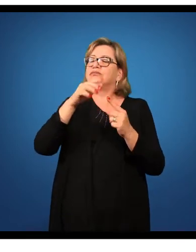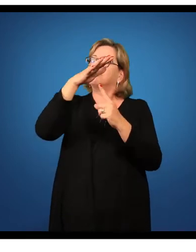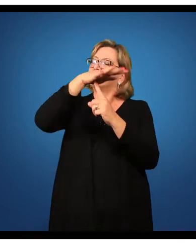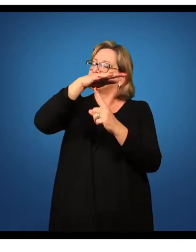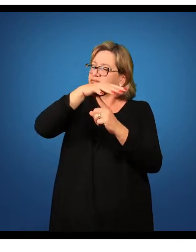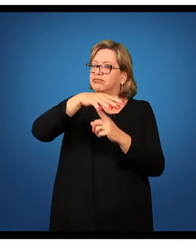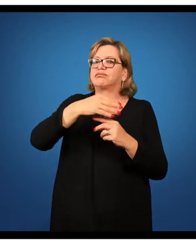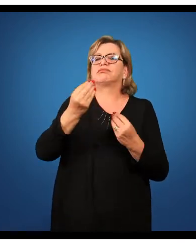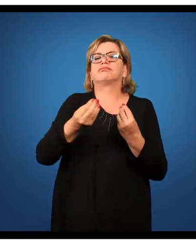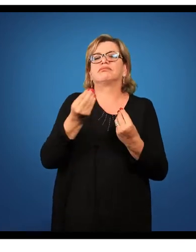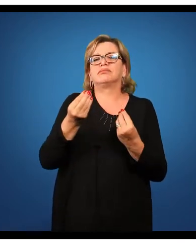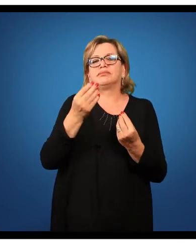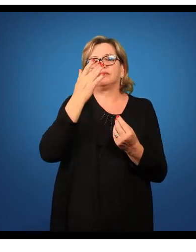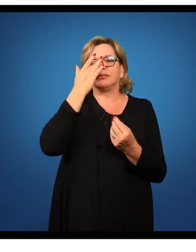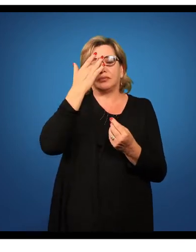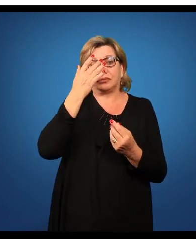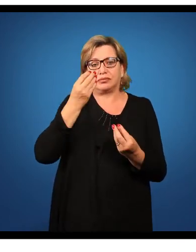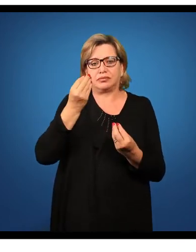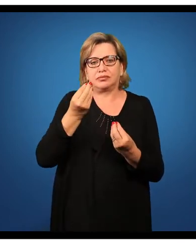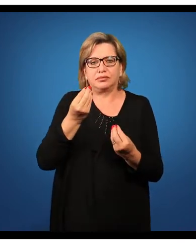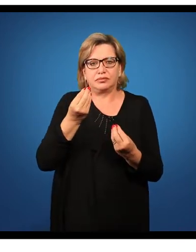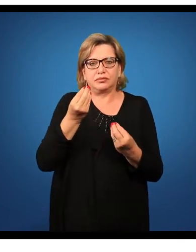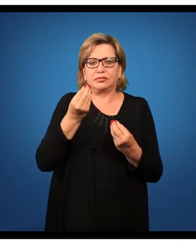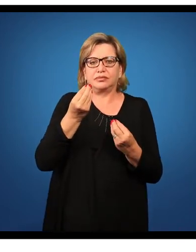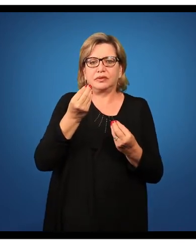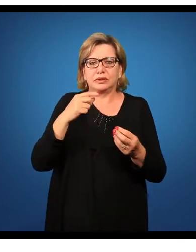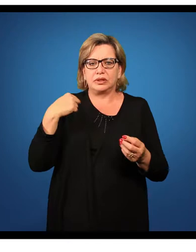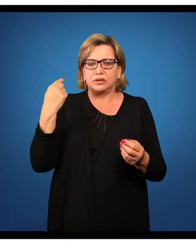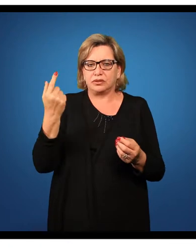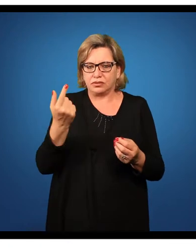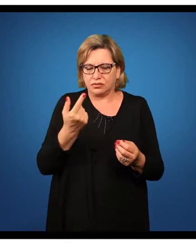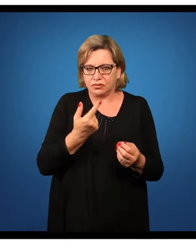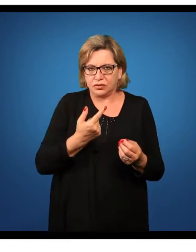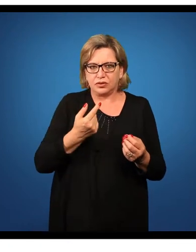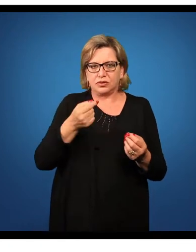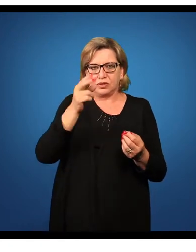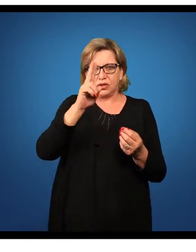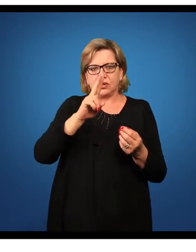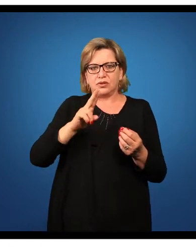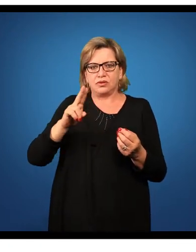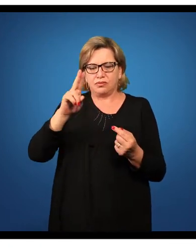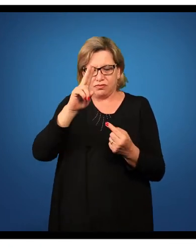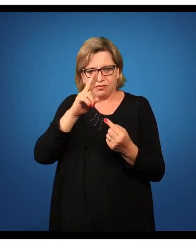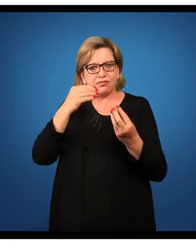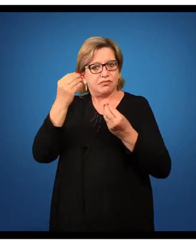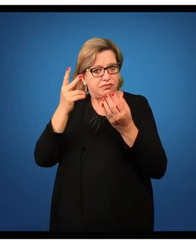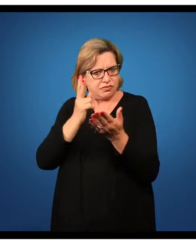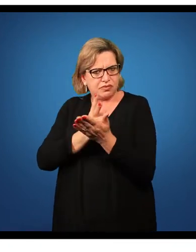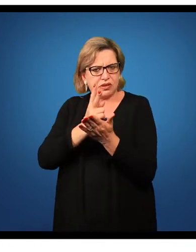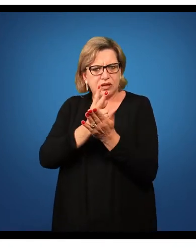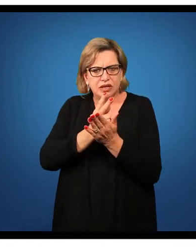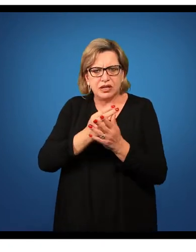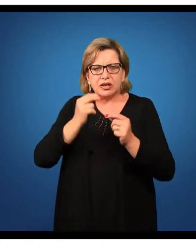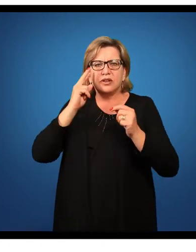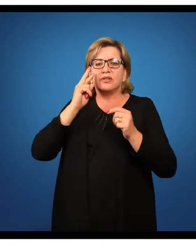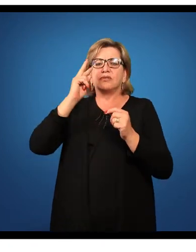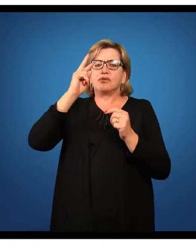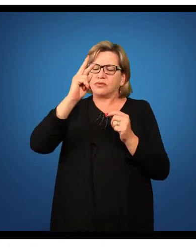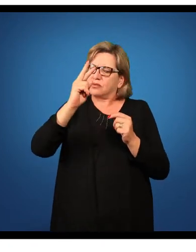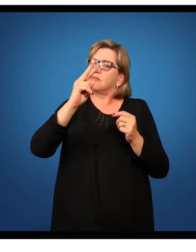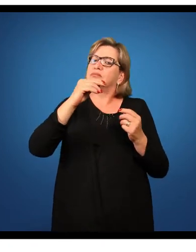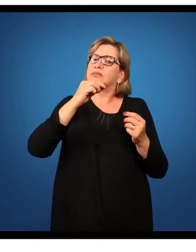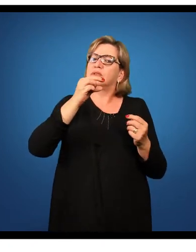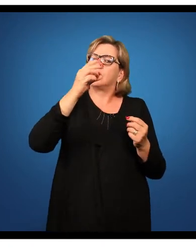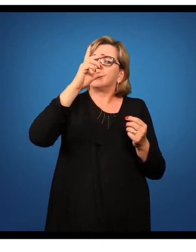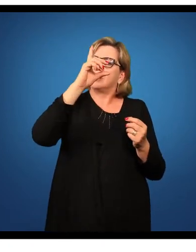do paraná é nós manteremos né o foco dessa amplitude que é